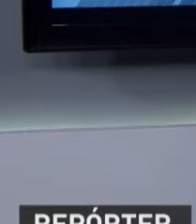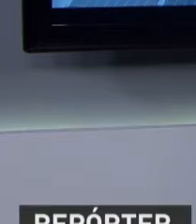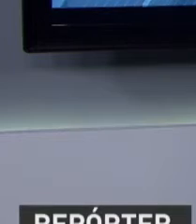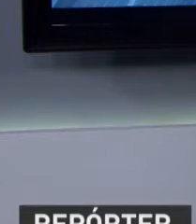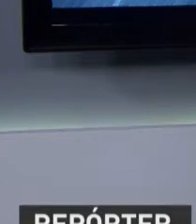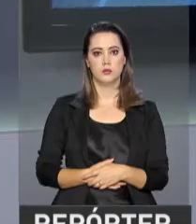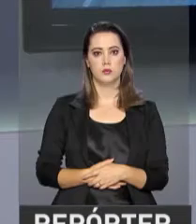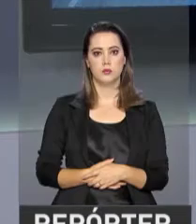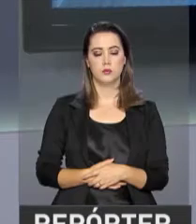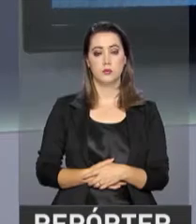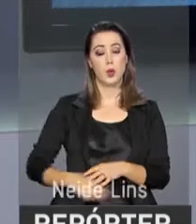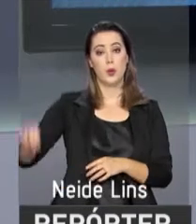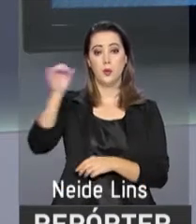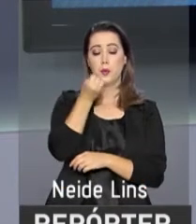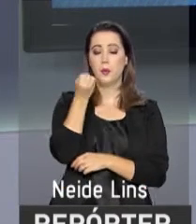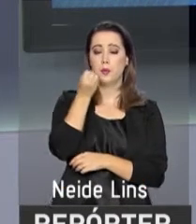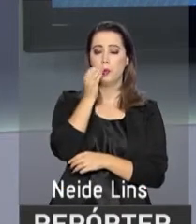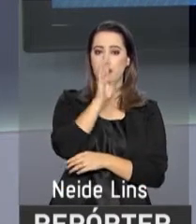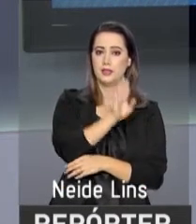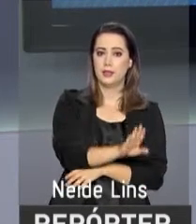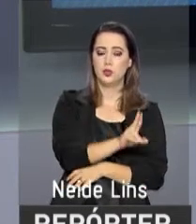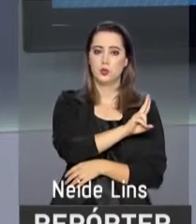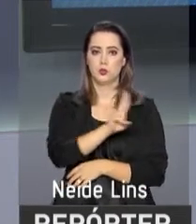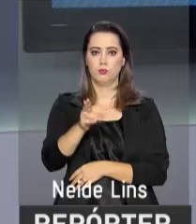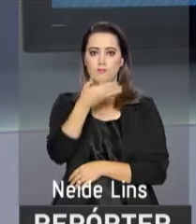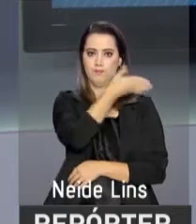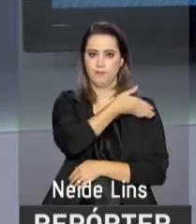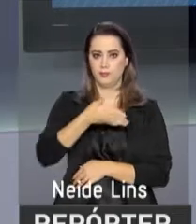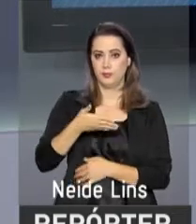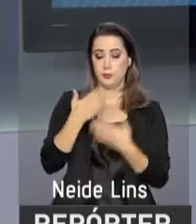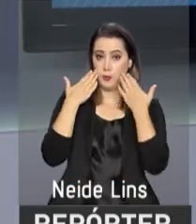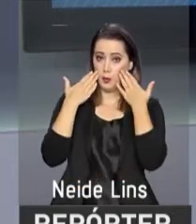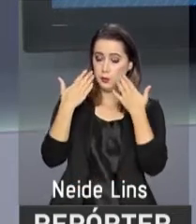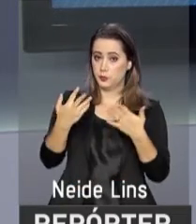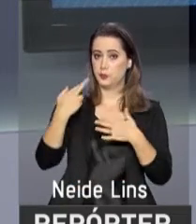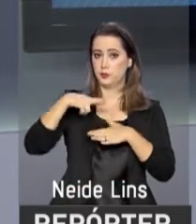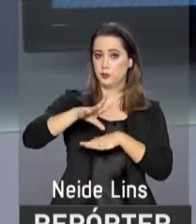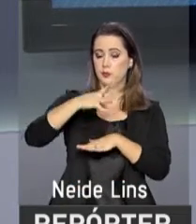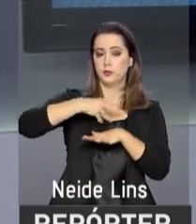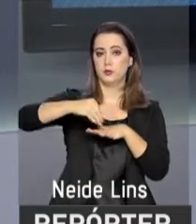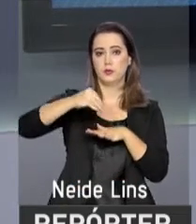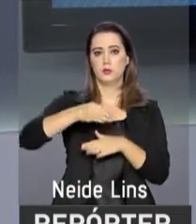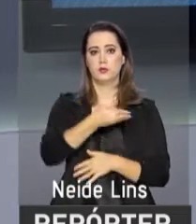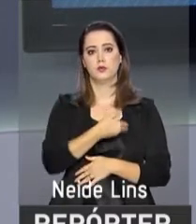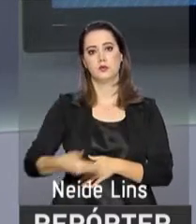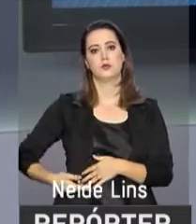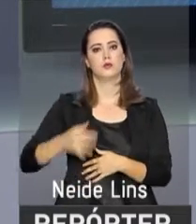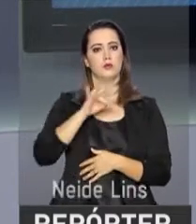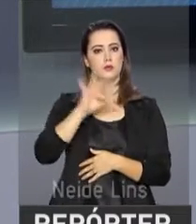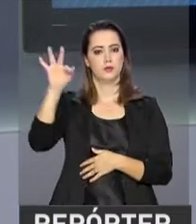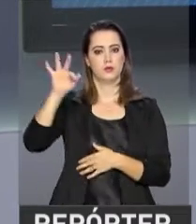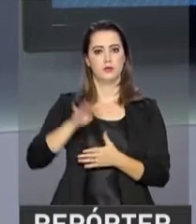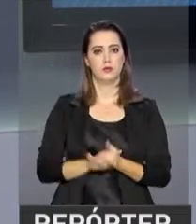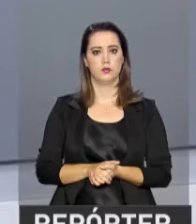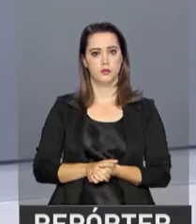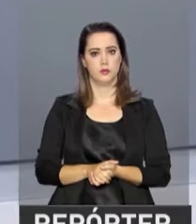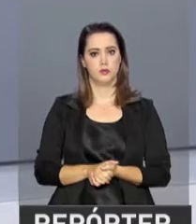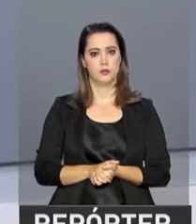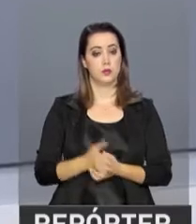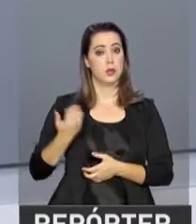olá boa tarde eu sou carolina beck começa agora mais uma edição do repórter nbr notícias do governo federal